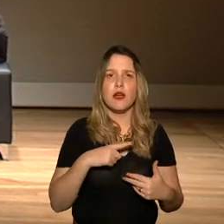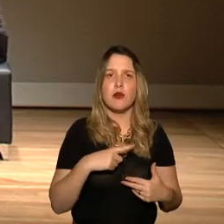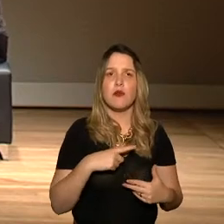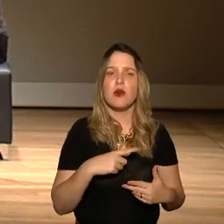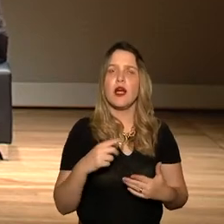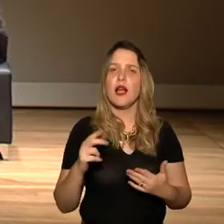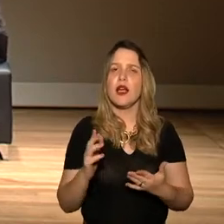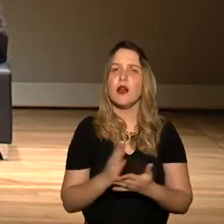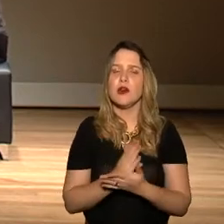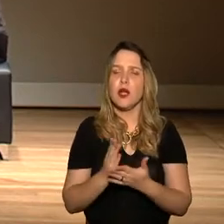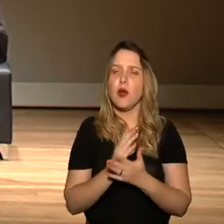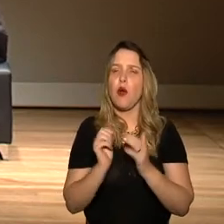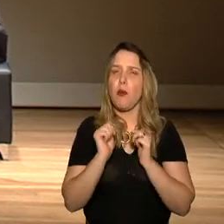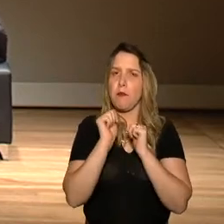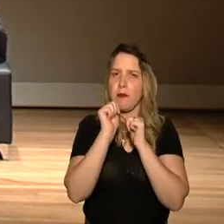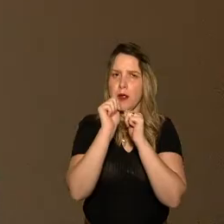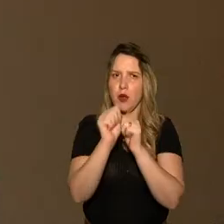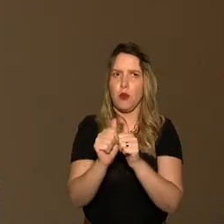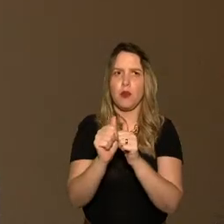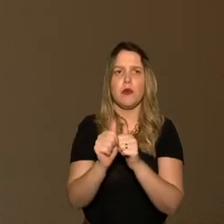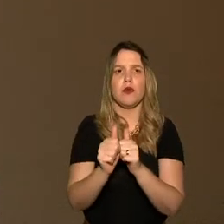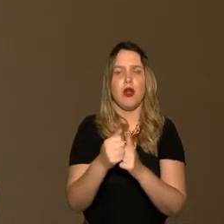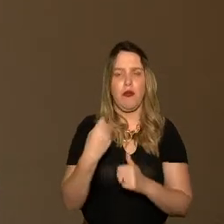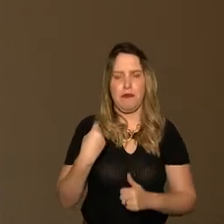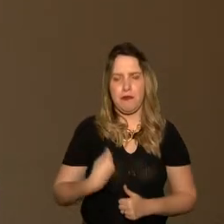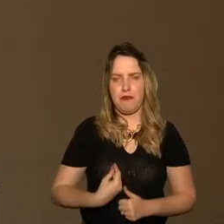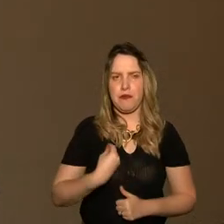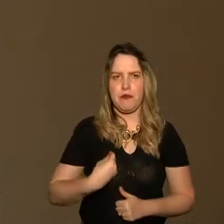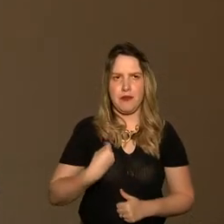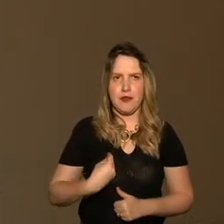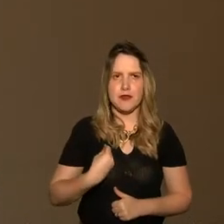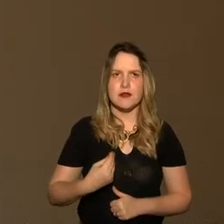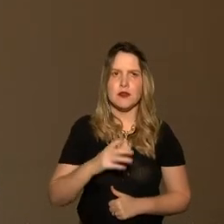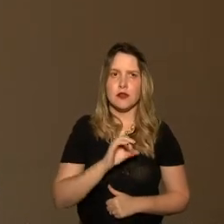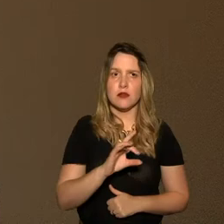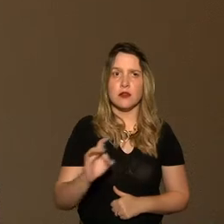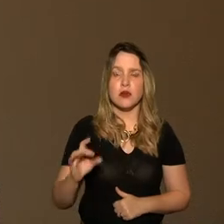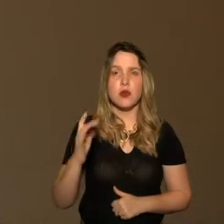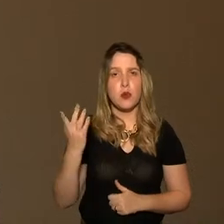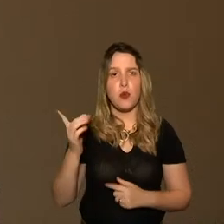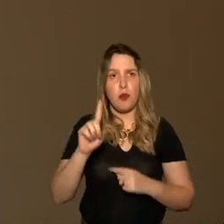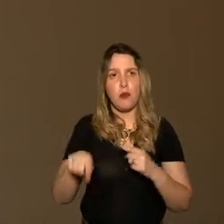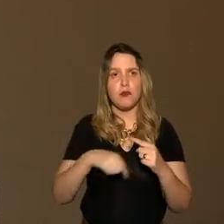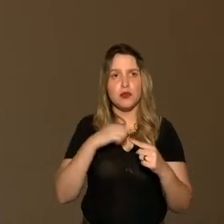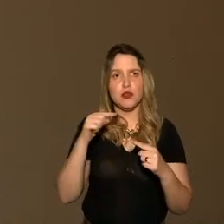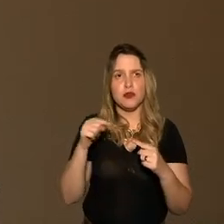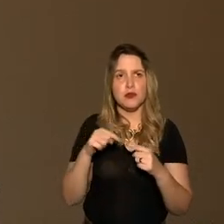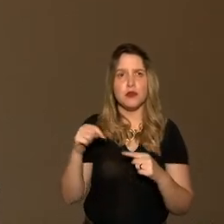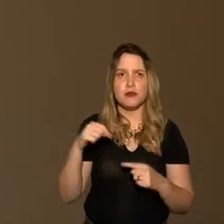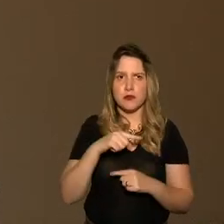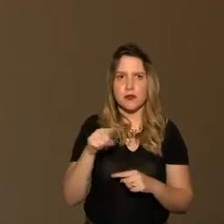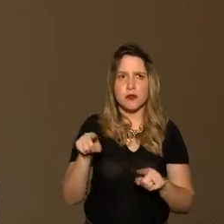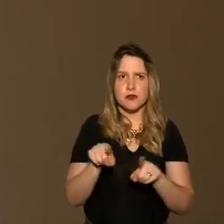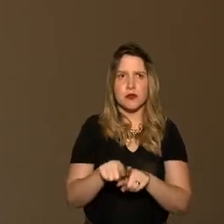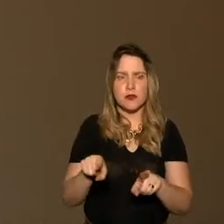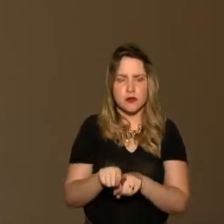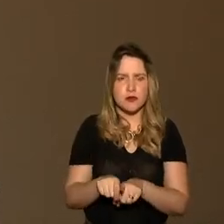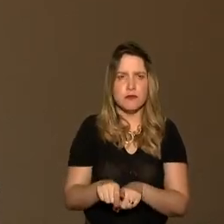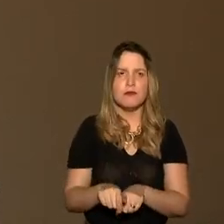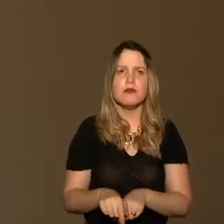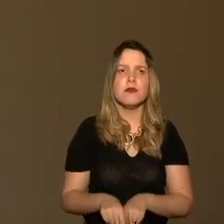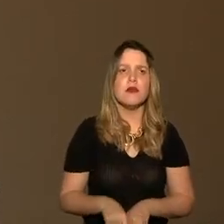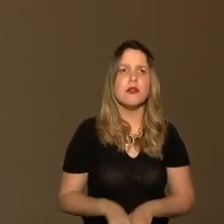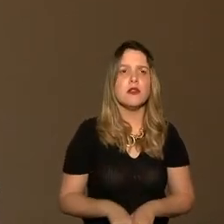tenho acompanhado Diogo também que é a casa do Povo situada num Bom Retiro que eu convido vocês a conhecerem esse